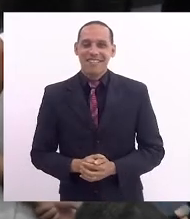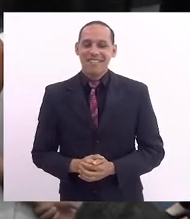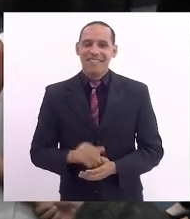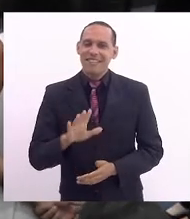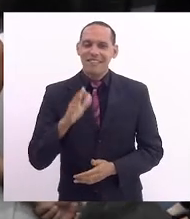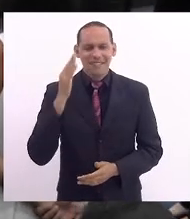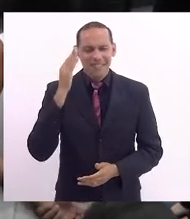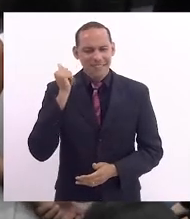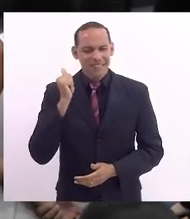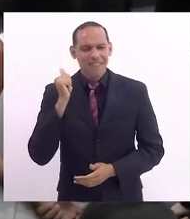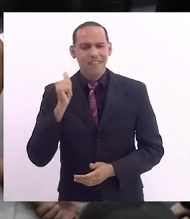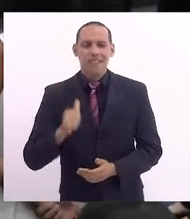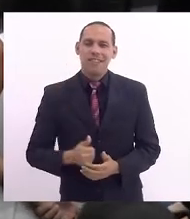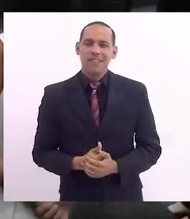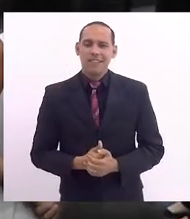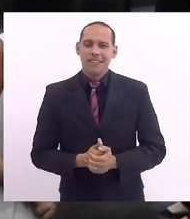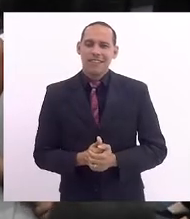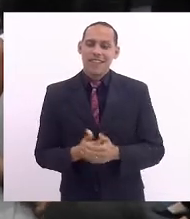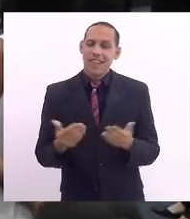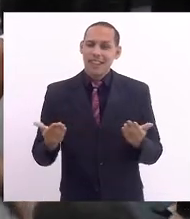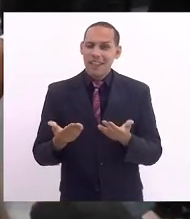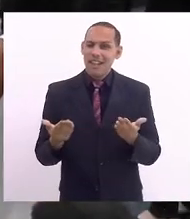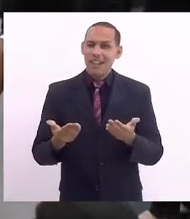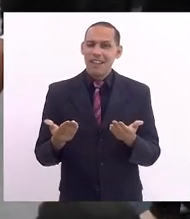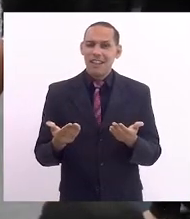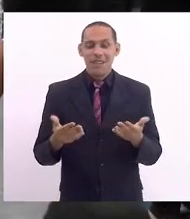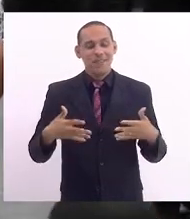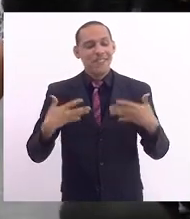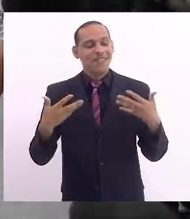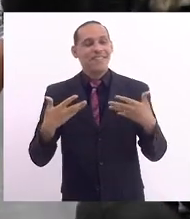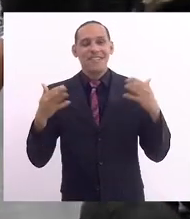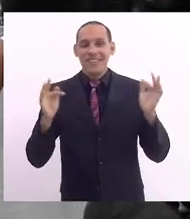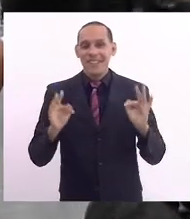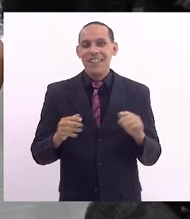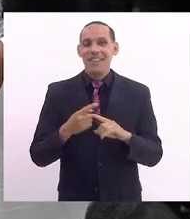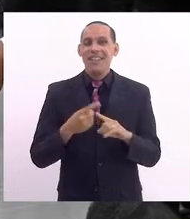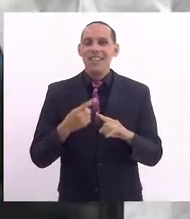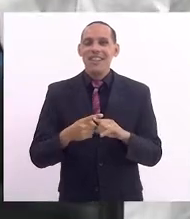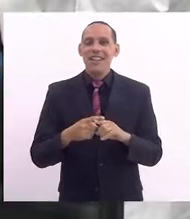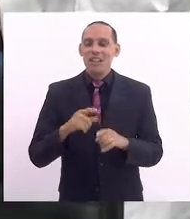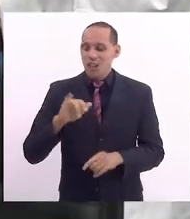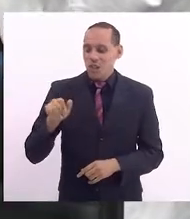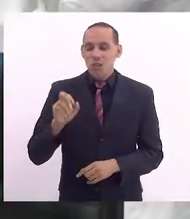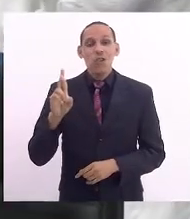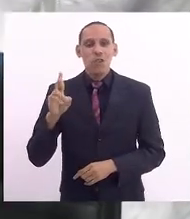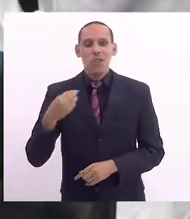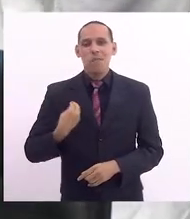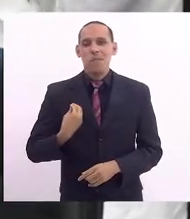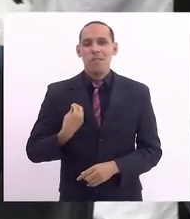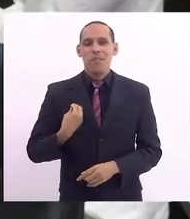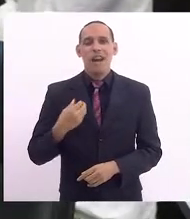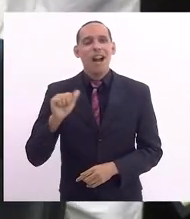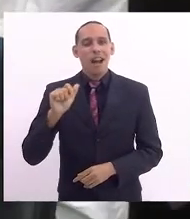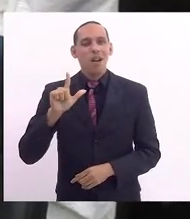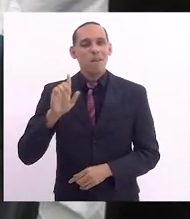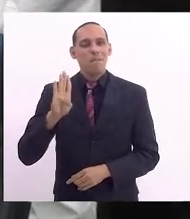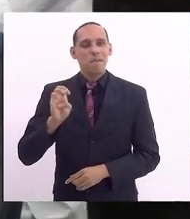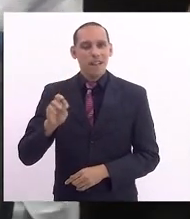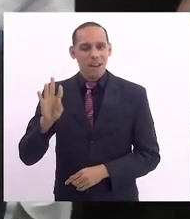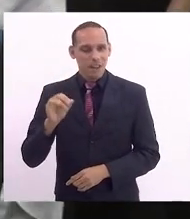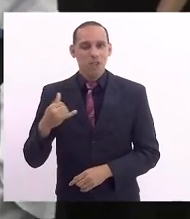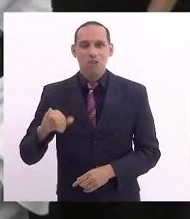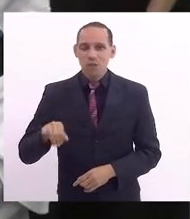que é um momento... Agora, até um pouco feliz, porque Jorge Júnior não está aqui, aliás, perdão, Alberto Júnior não está